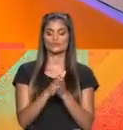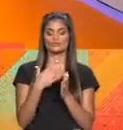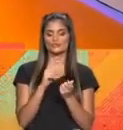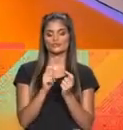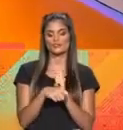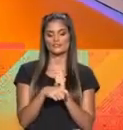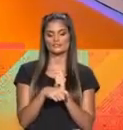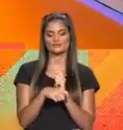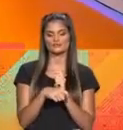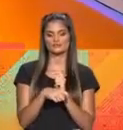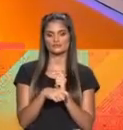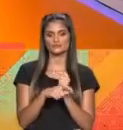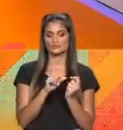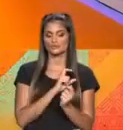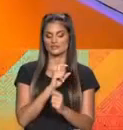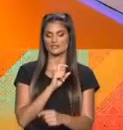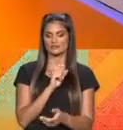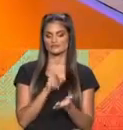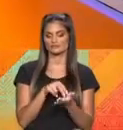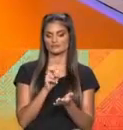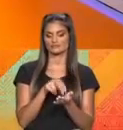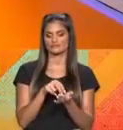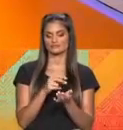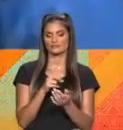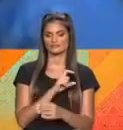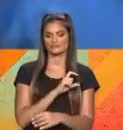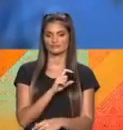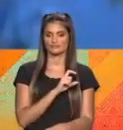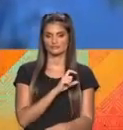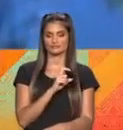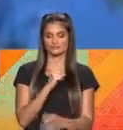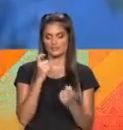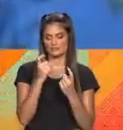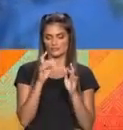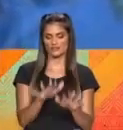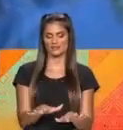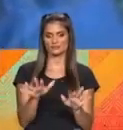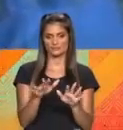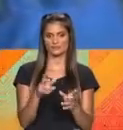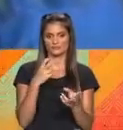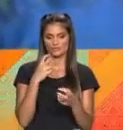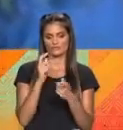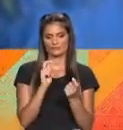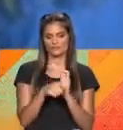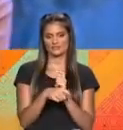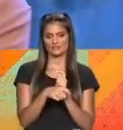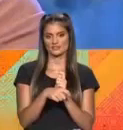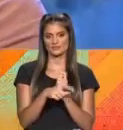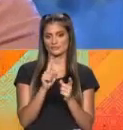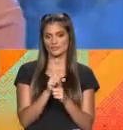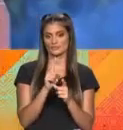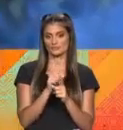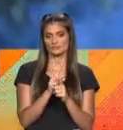mudar, coração exaltado, mas de mente serena ele busca mudança, nem que